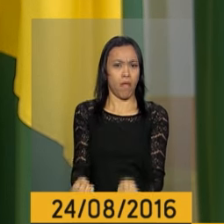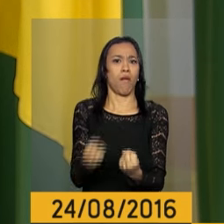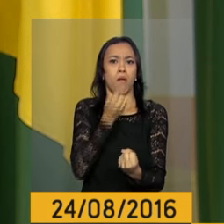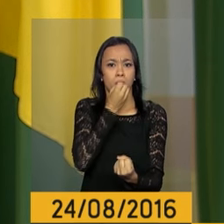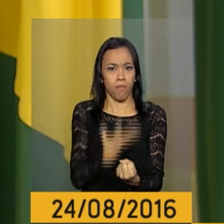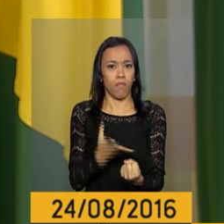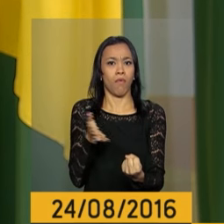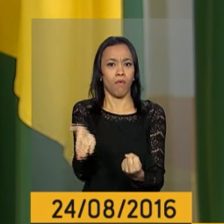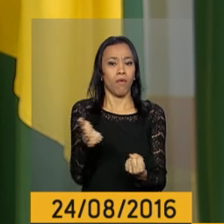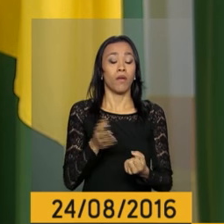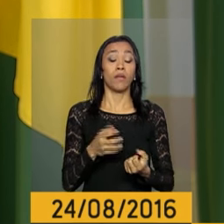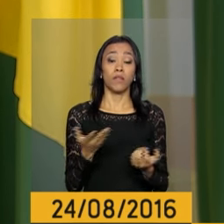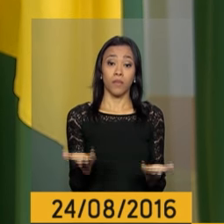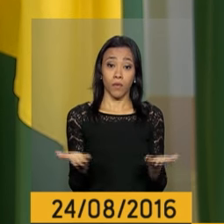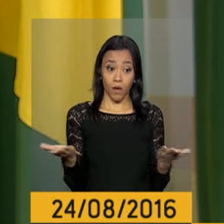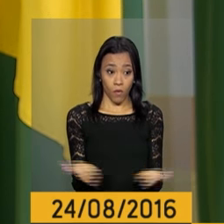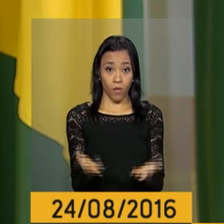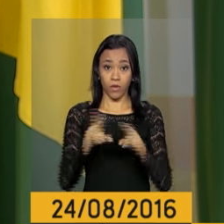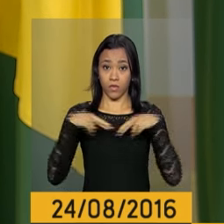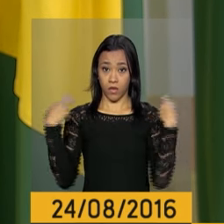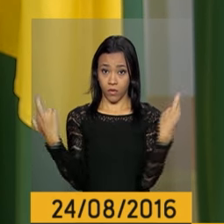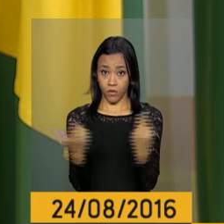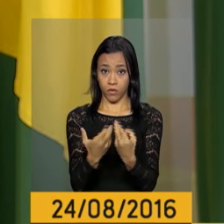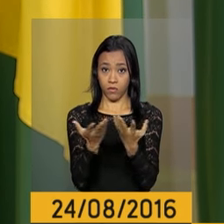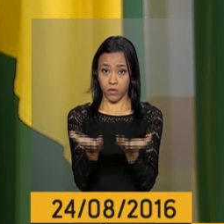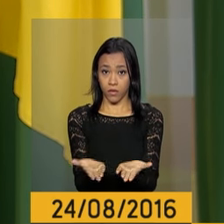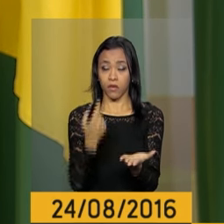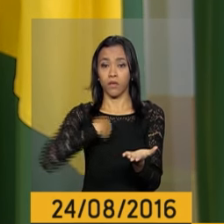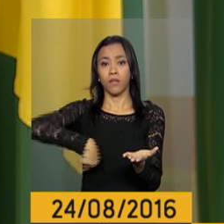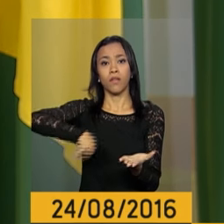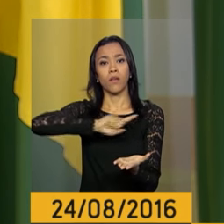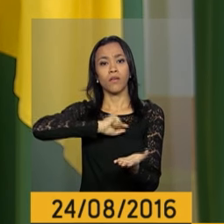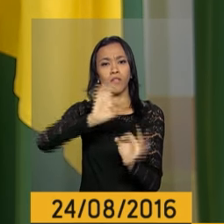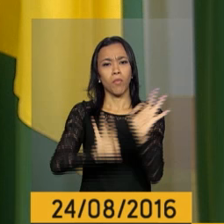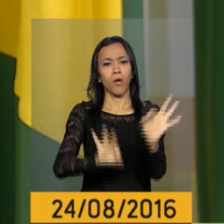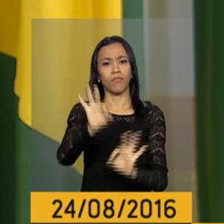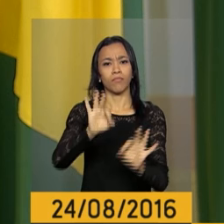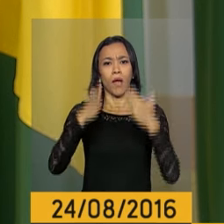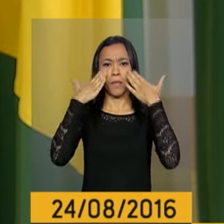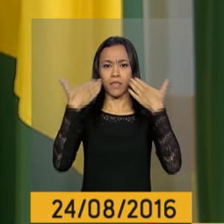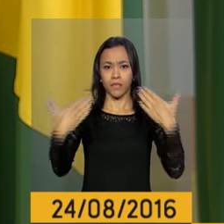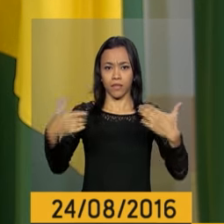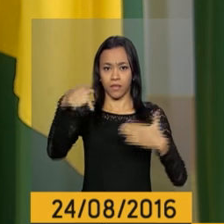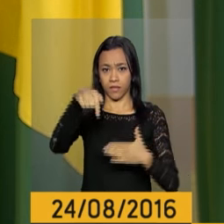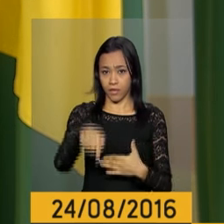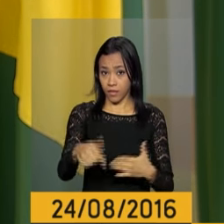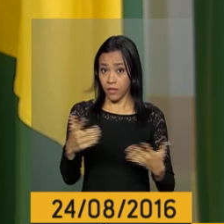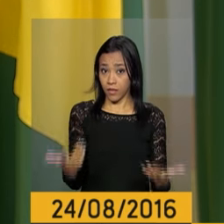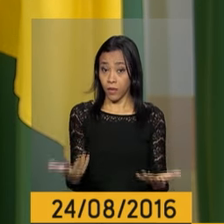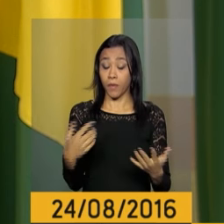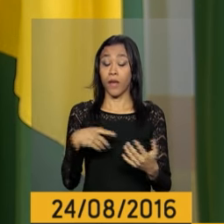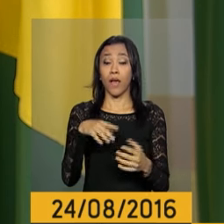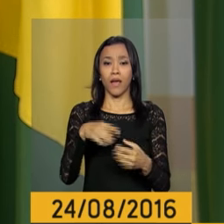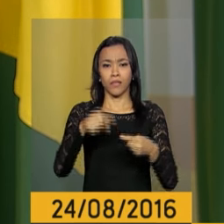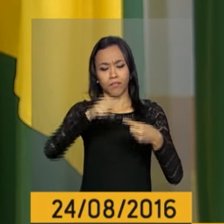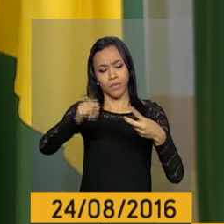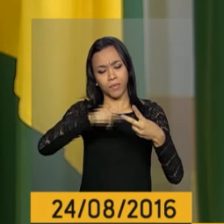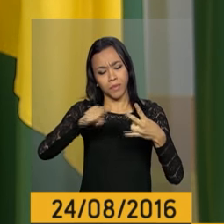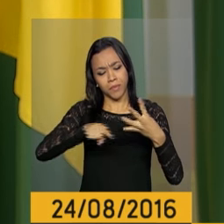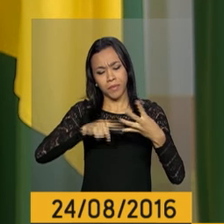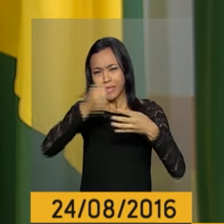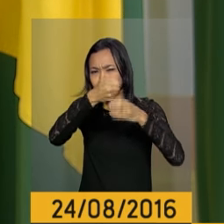esta. que agora estamos eh fazendo. E as qualidades do agronegócio